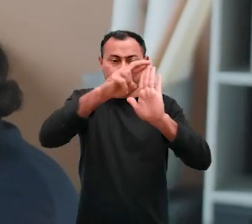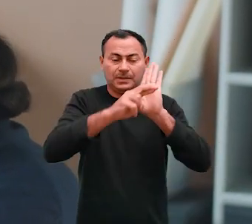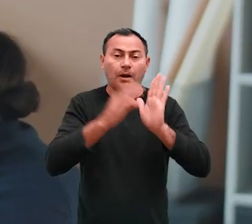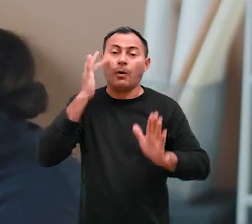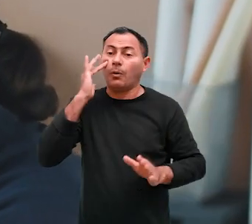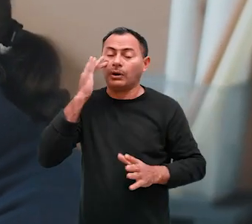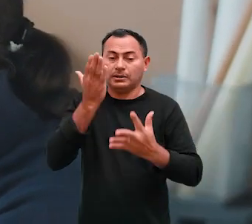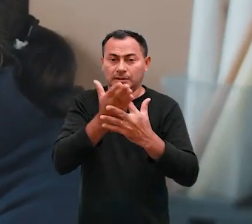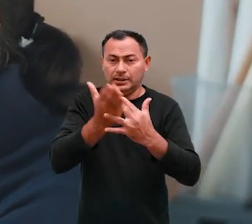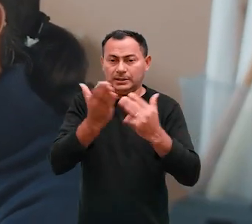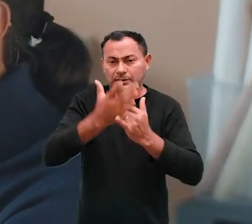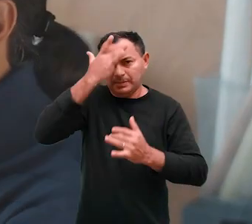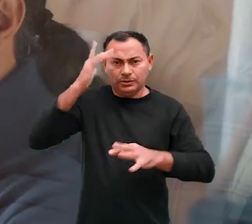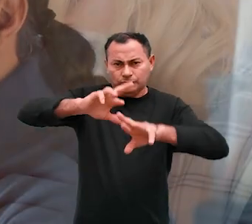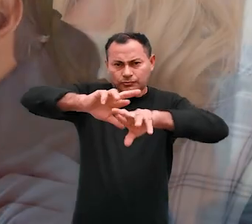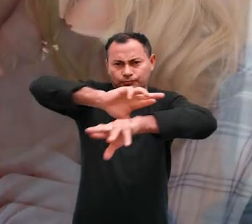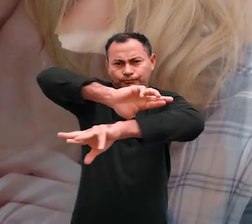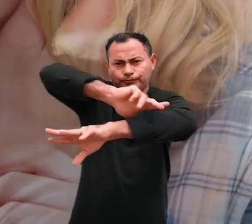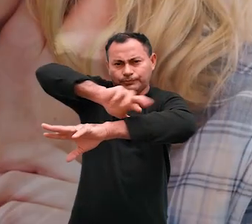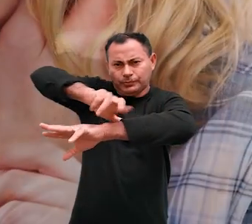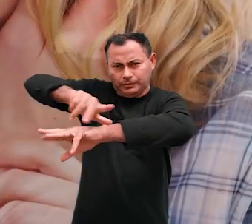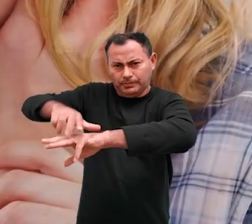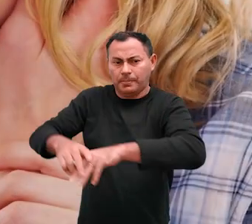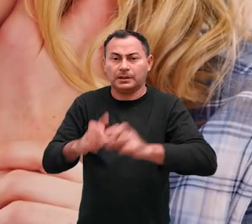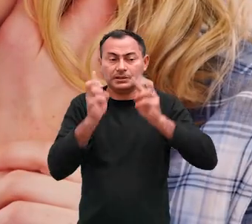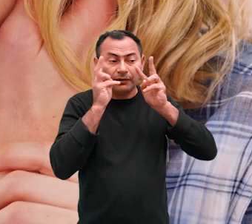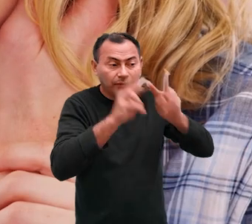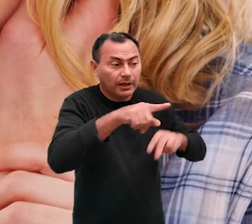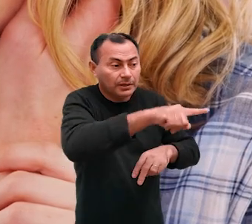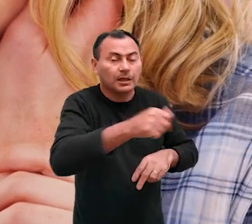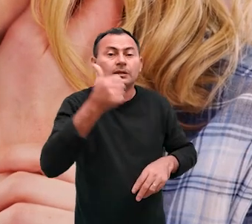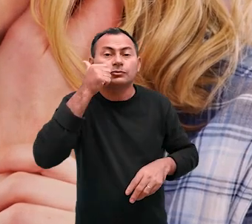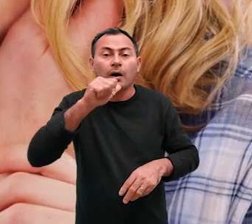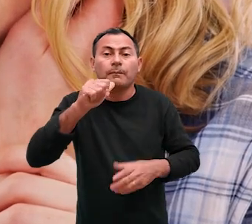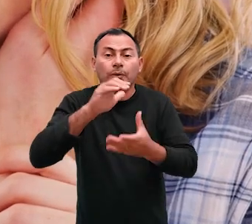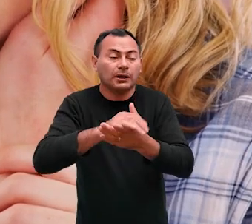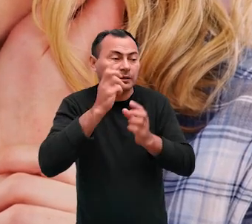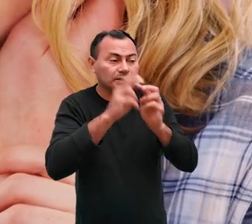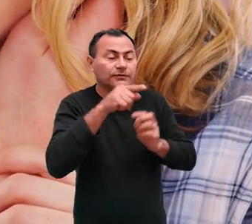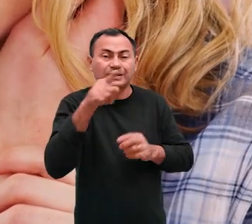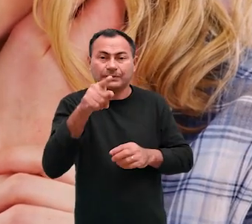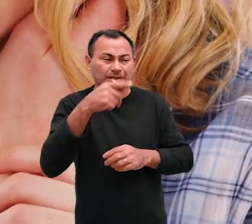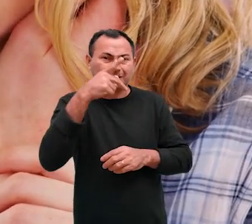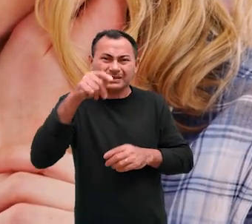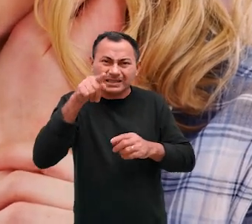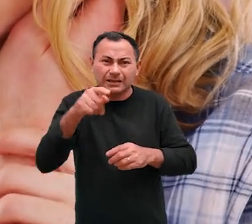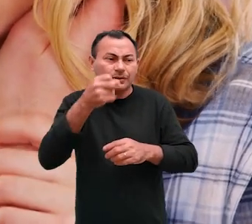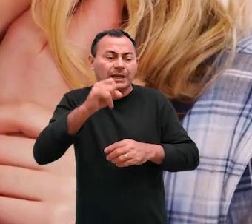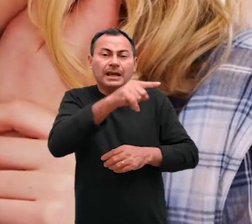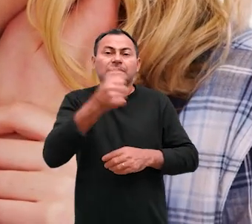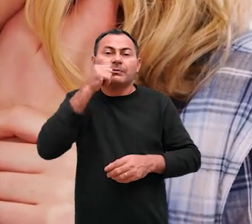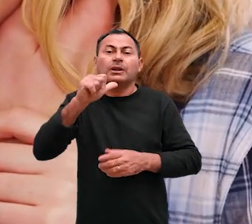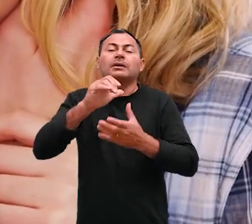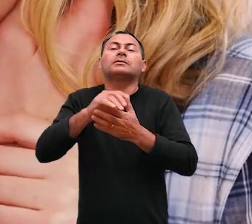de ouro entre as pessoas de diferentes raças. Você olha para baixo e vê sua mulher. Se você fosse ela, o que gostaria que o